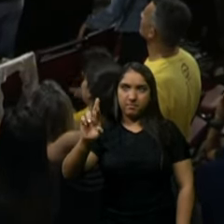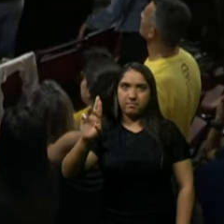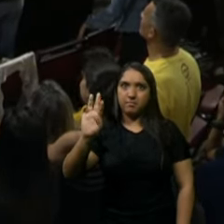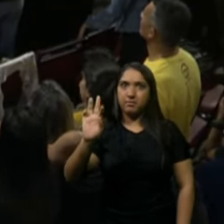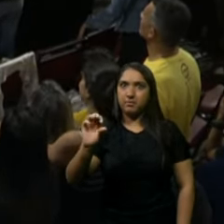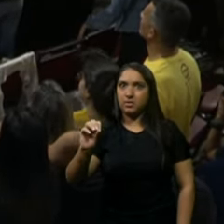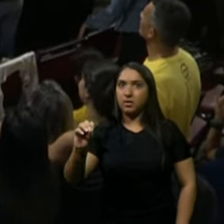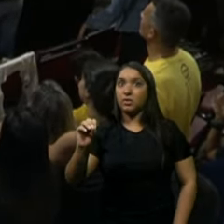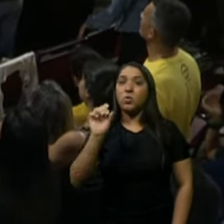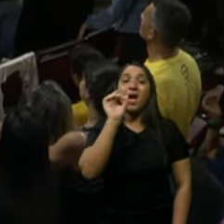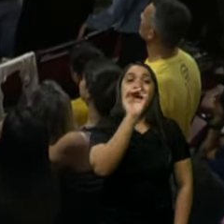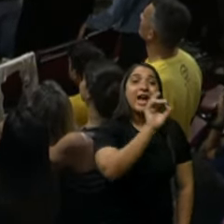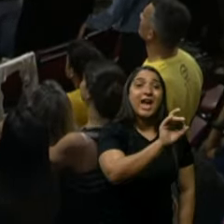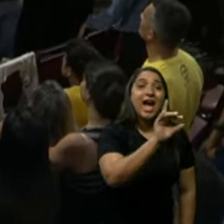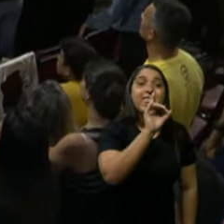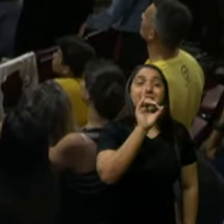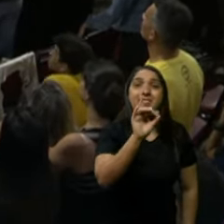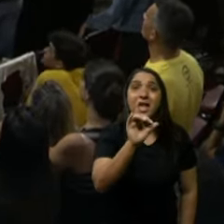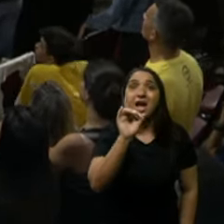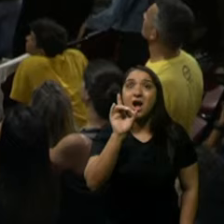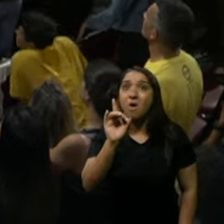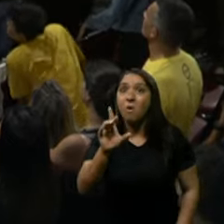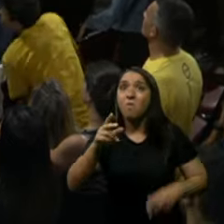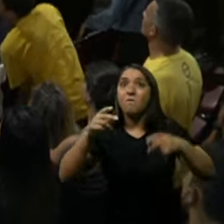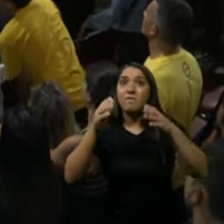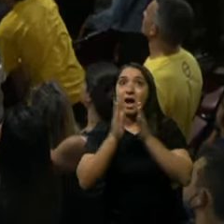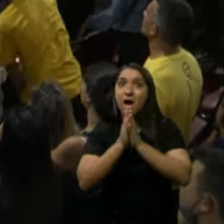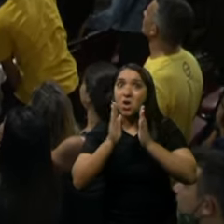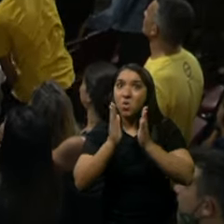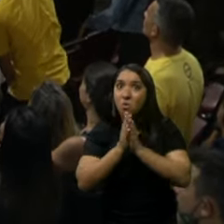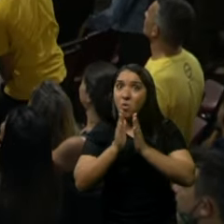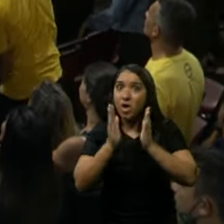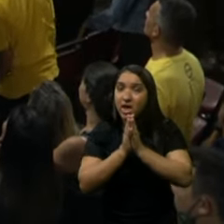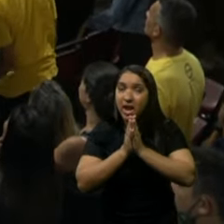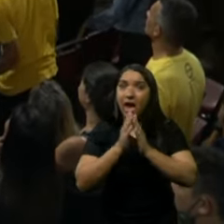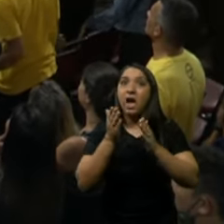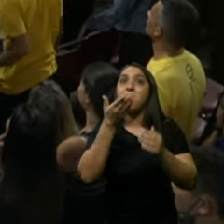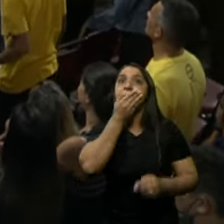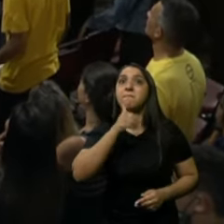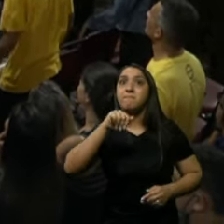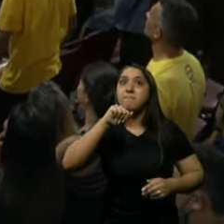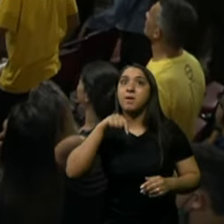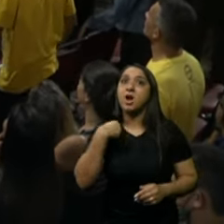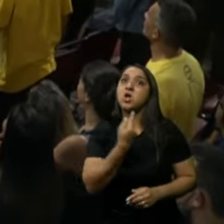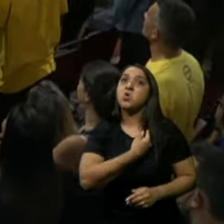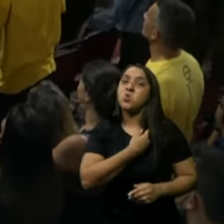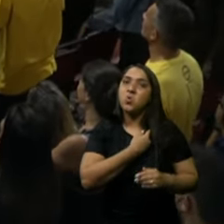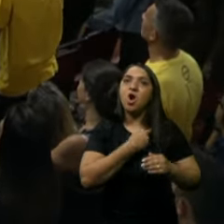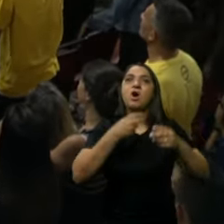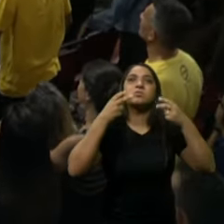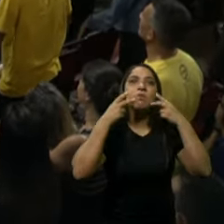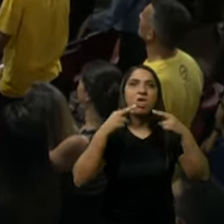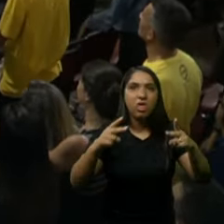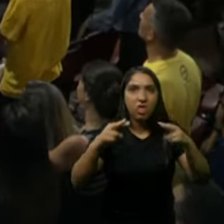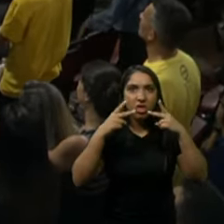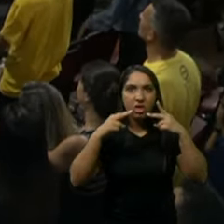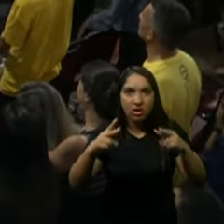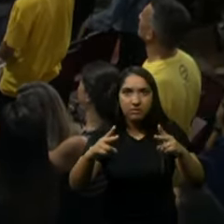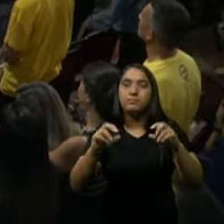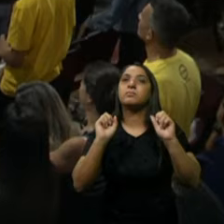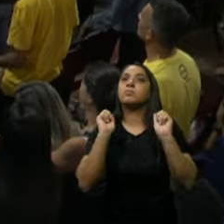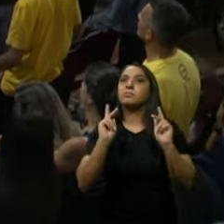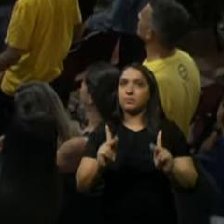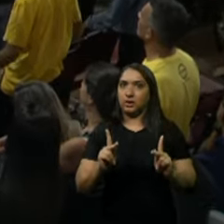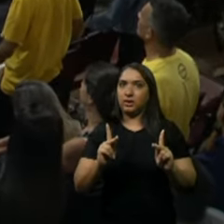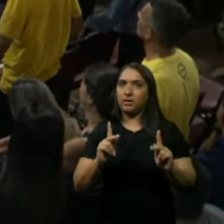eles vão orar em cada um nessa língua da sua missão local e nós depois vamos orar em português aqui para fechar